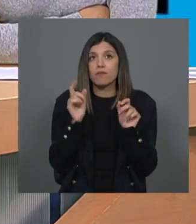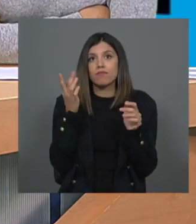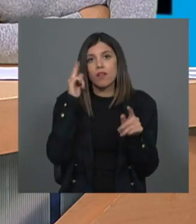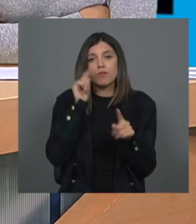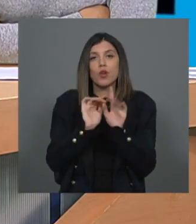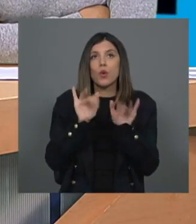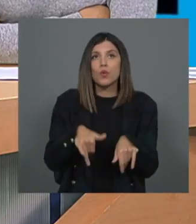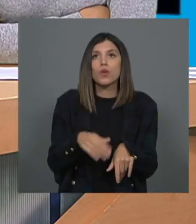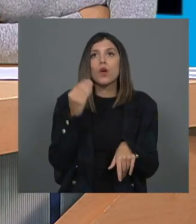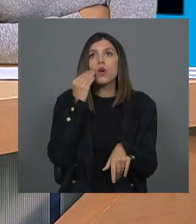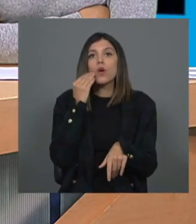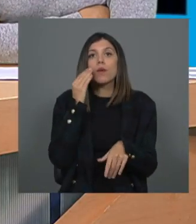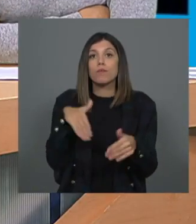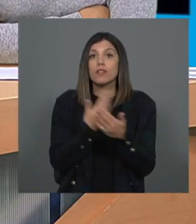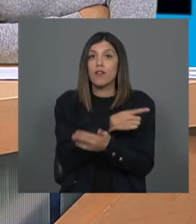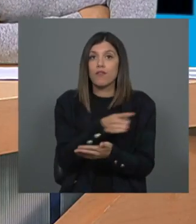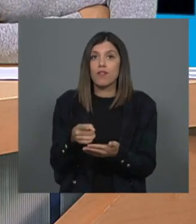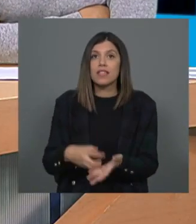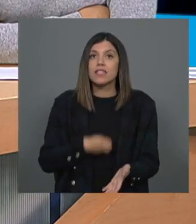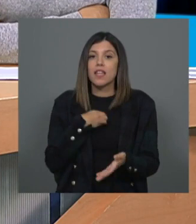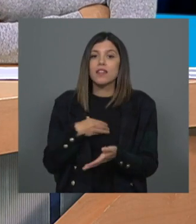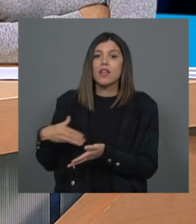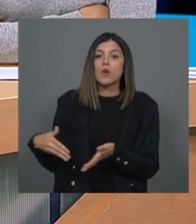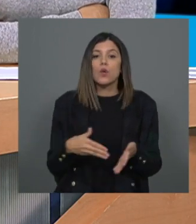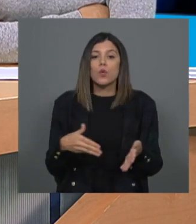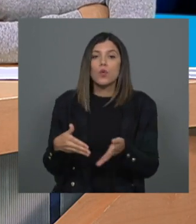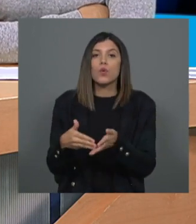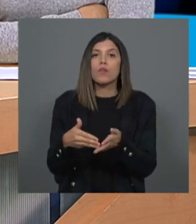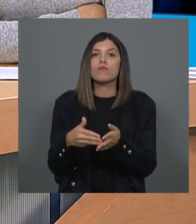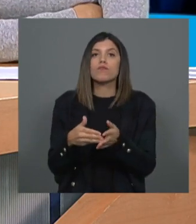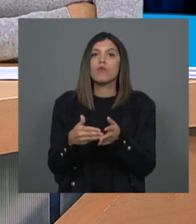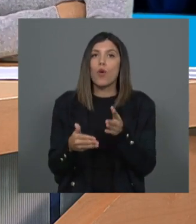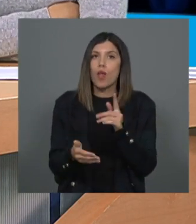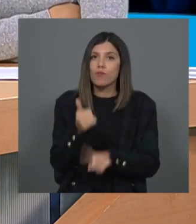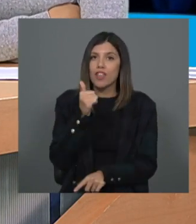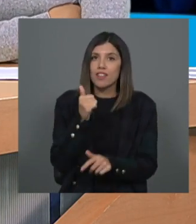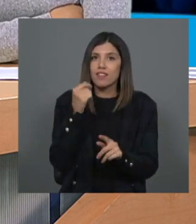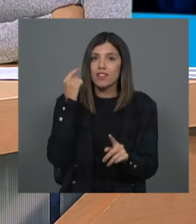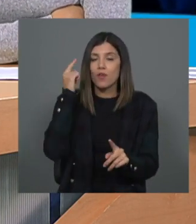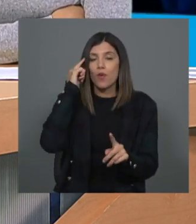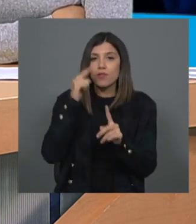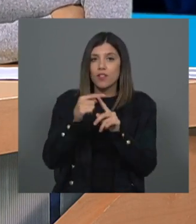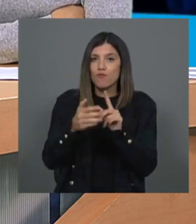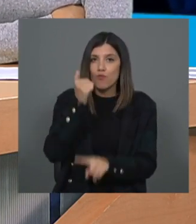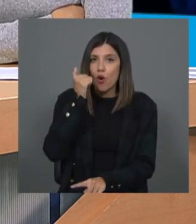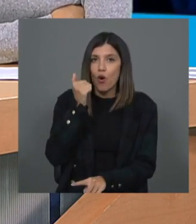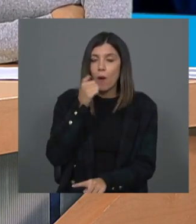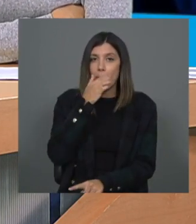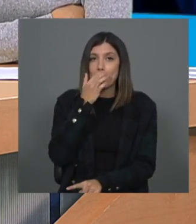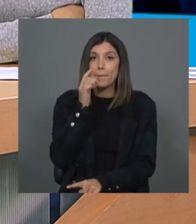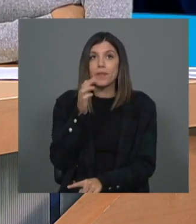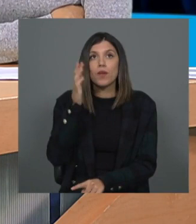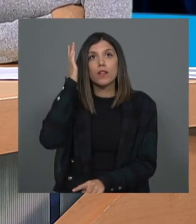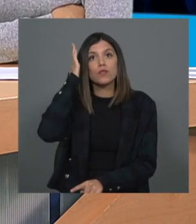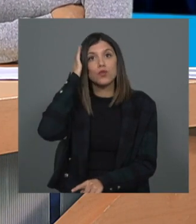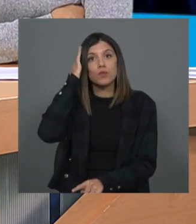sinodal através desta vossa proposta na Capela do Rato? Queremos acreditar que sim. É o objetivo. Eu acho que o número de grupos